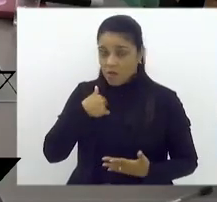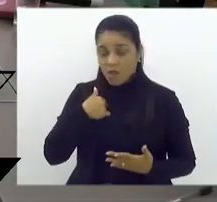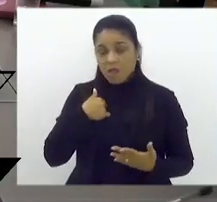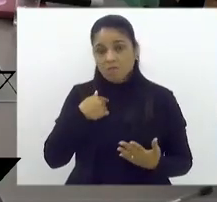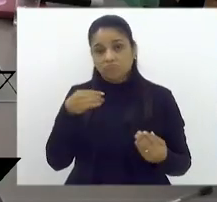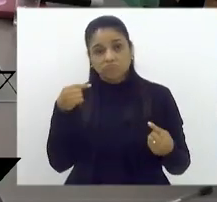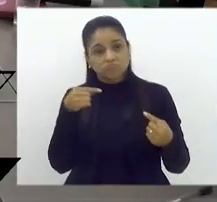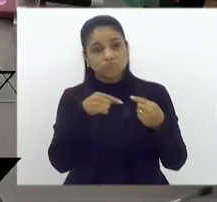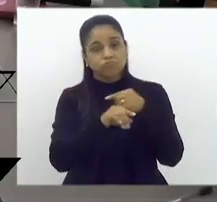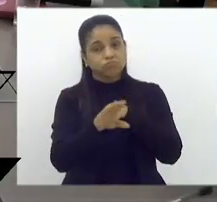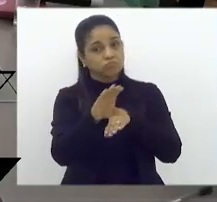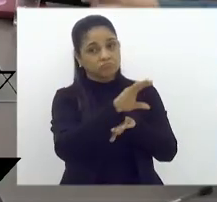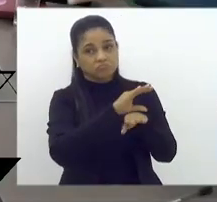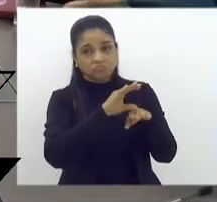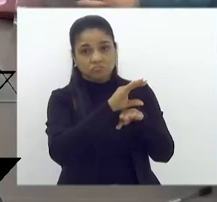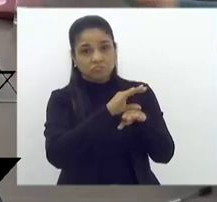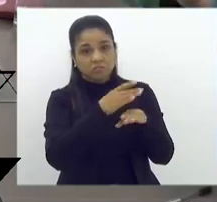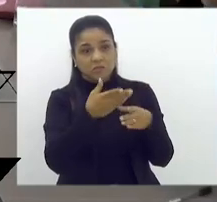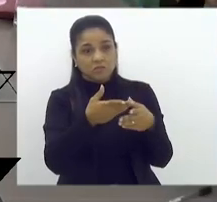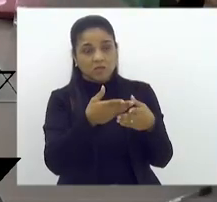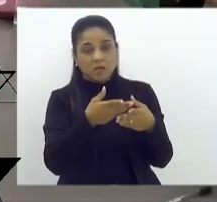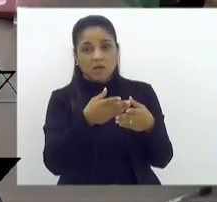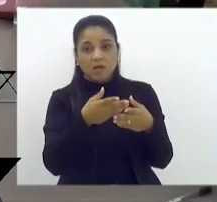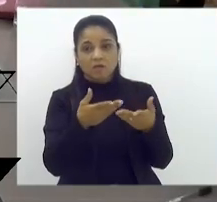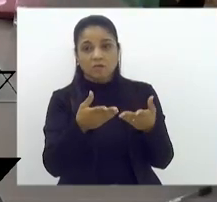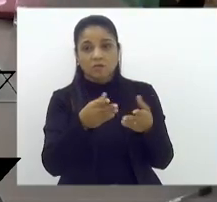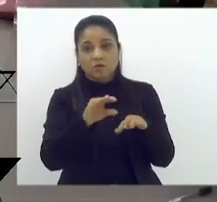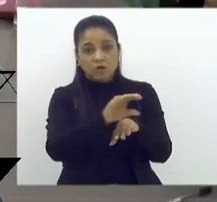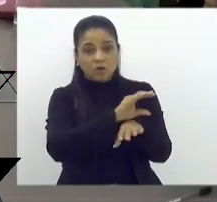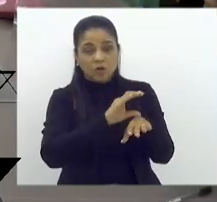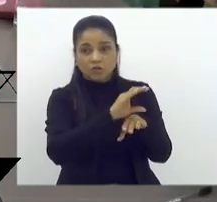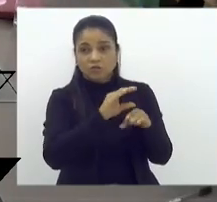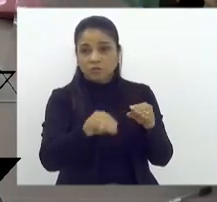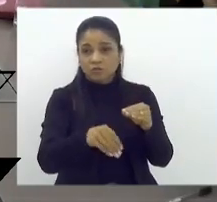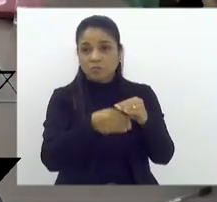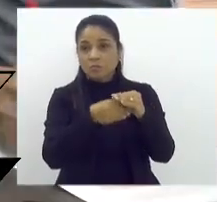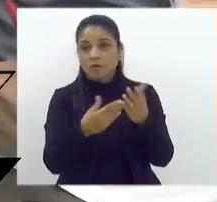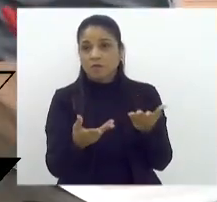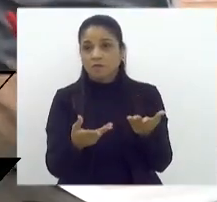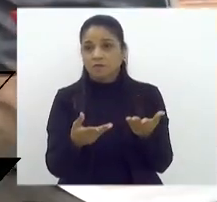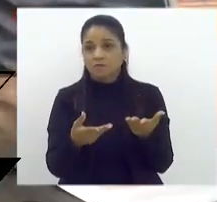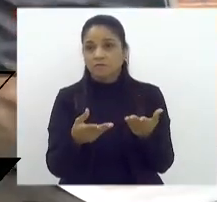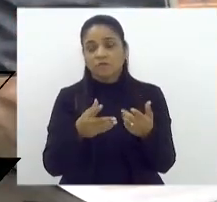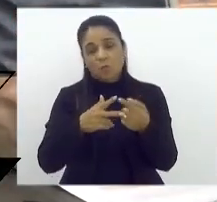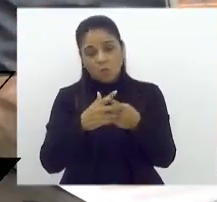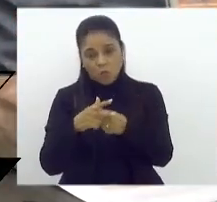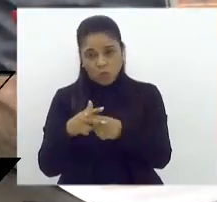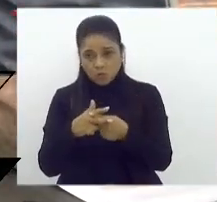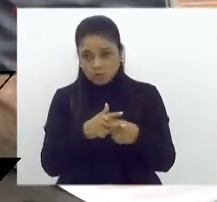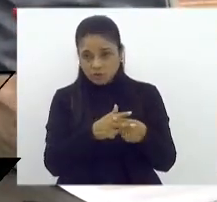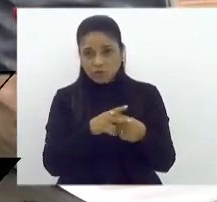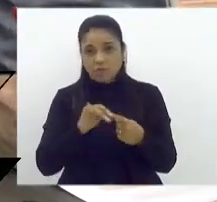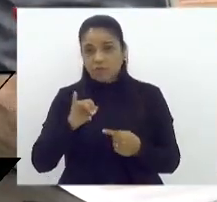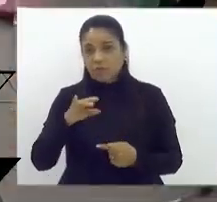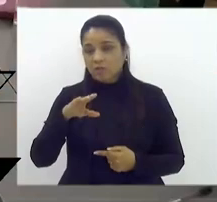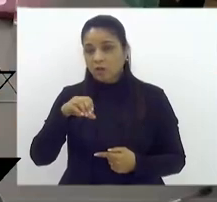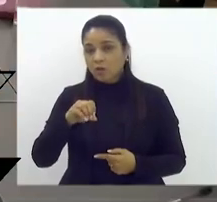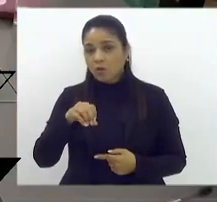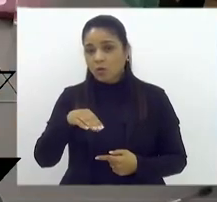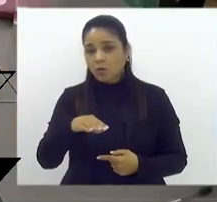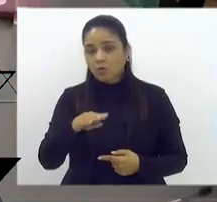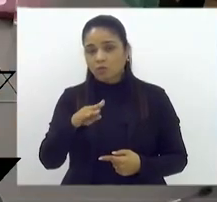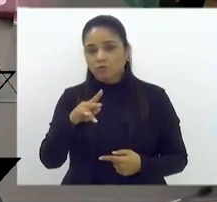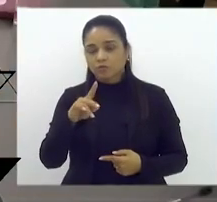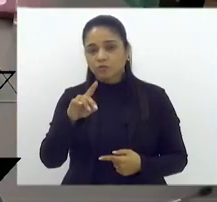pela juridicidade com emendas. É pela inconstitucionalidade. Então pela vamos inconstitucionalidade. Corrigir aqui. Inconstitucional. Corrigir, não, é inconstitucionalidade. Isenta de